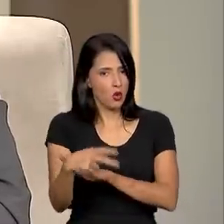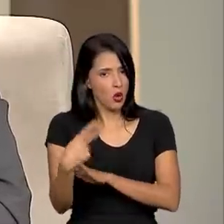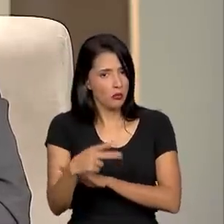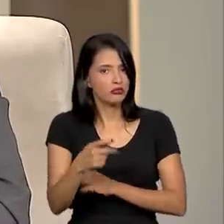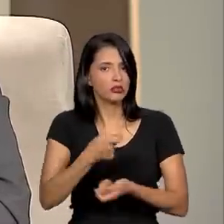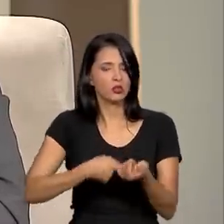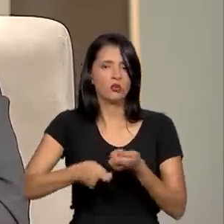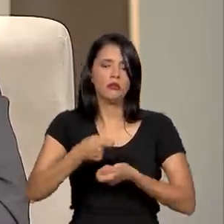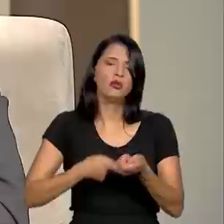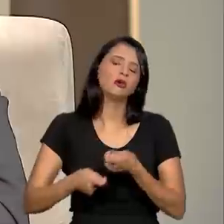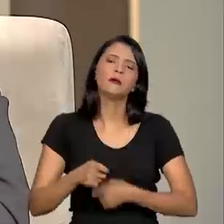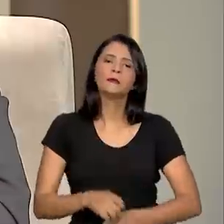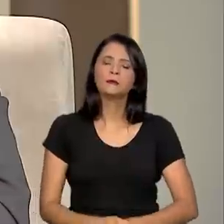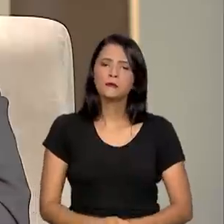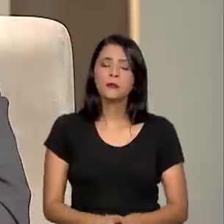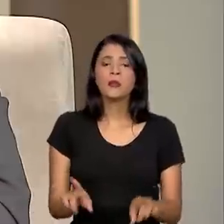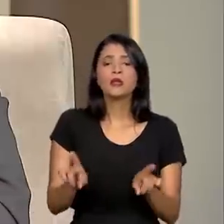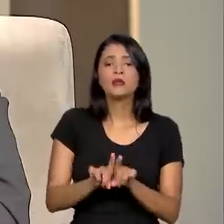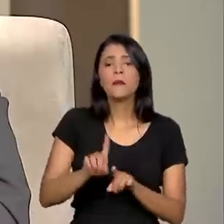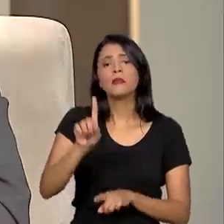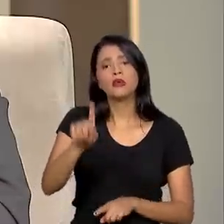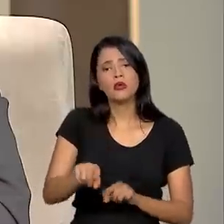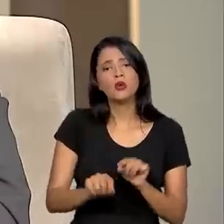tudo, serve